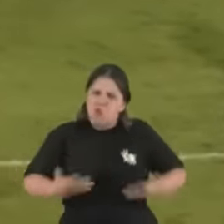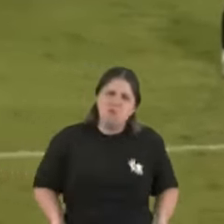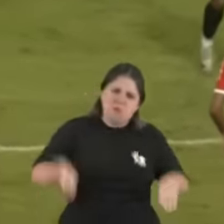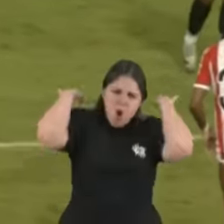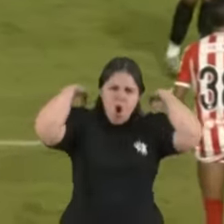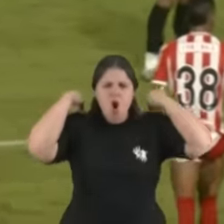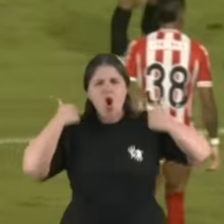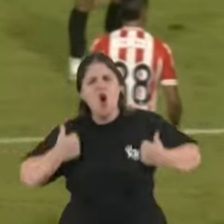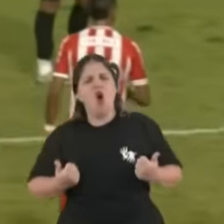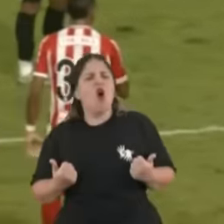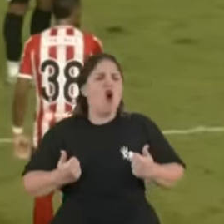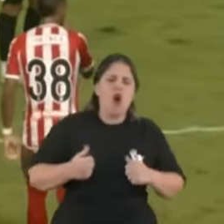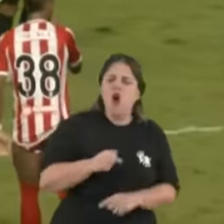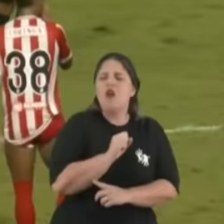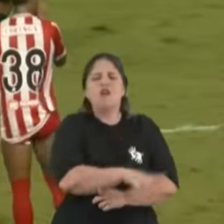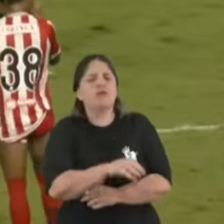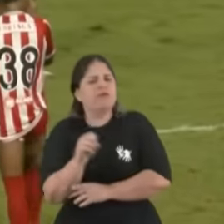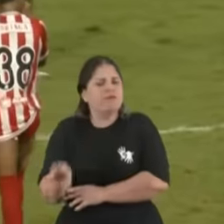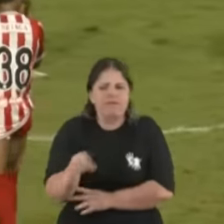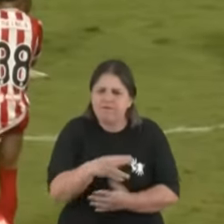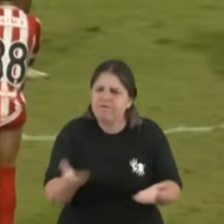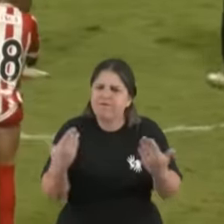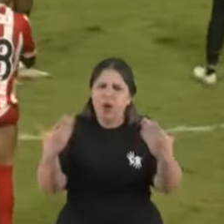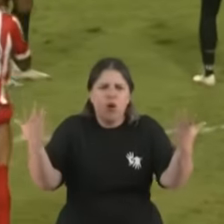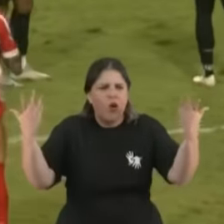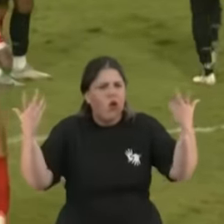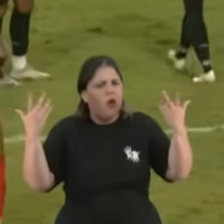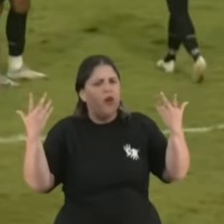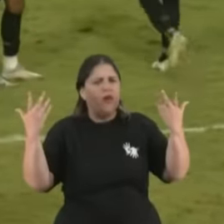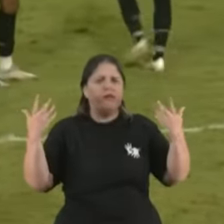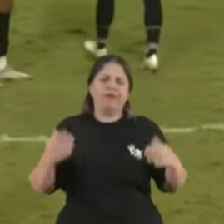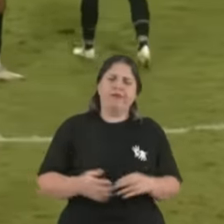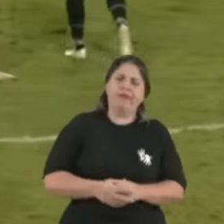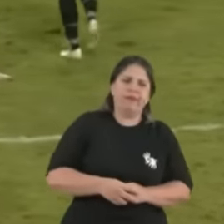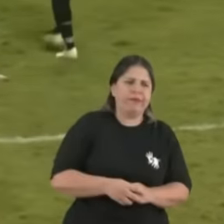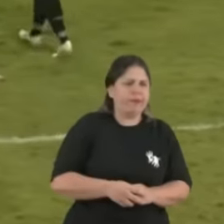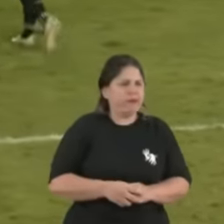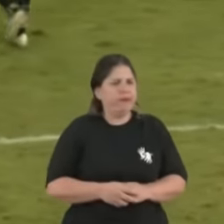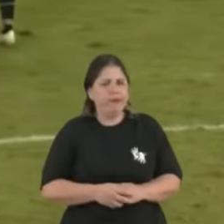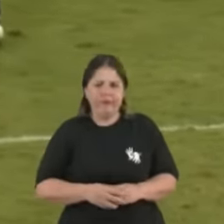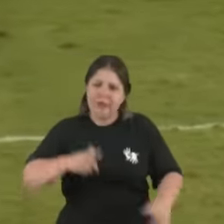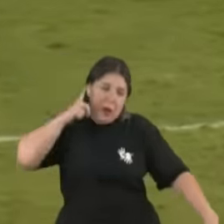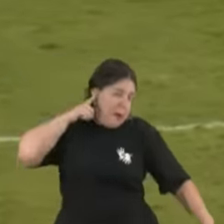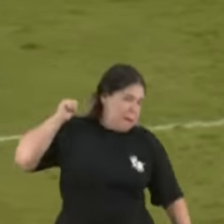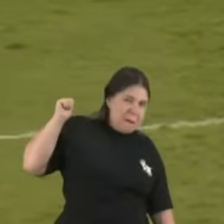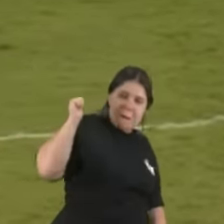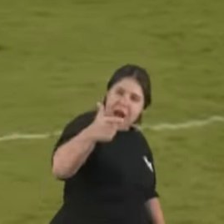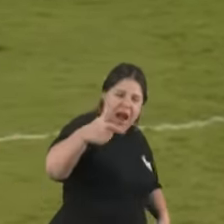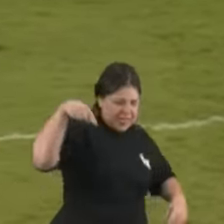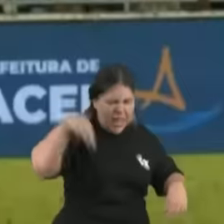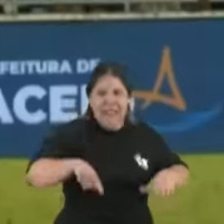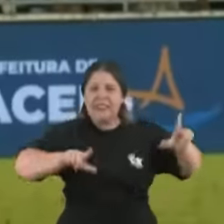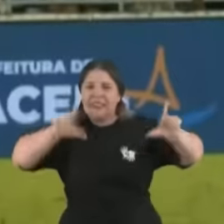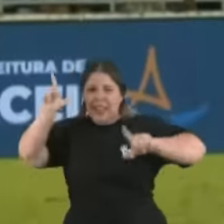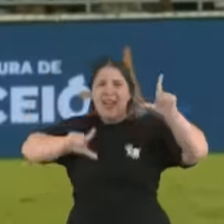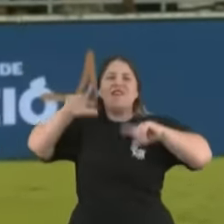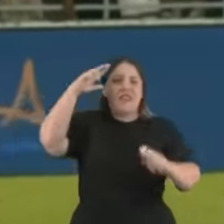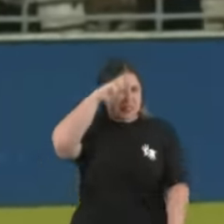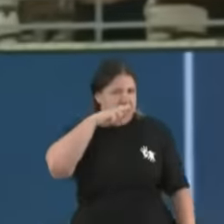o Campeonato Alagoano 2024. É massa aqui na tela da Band.